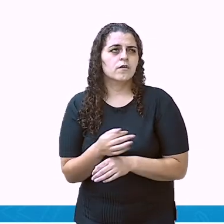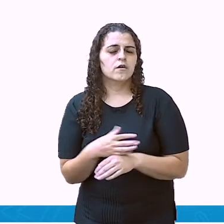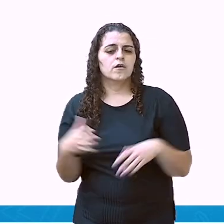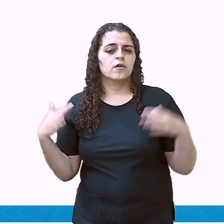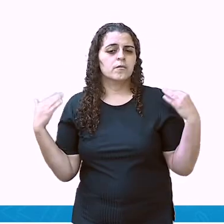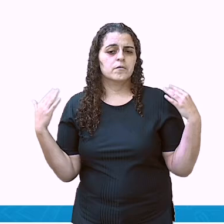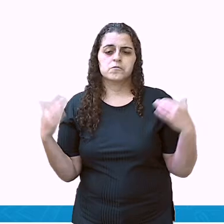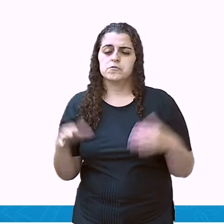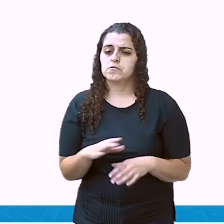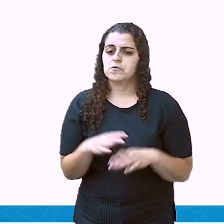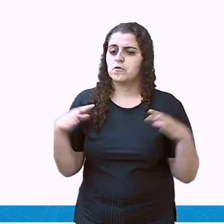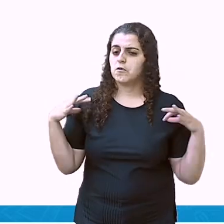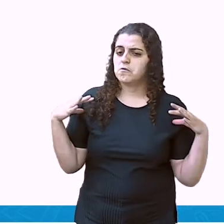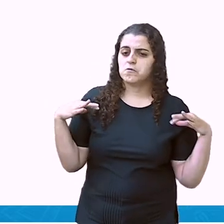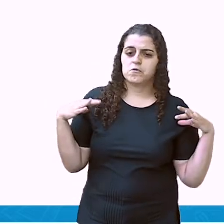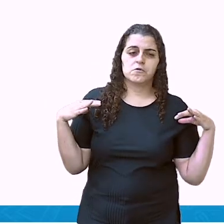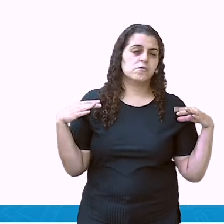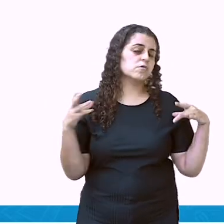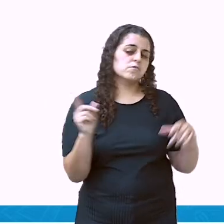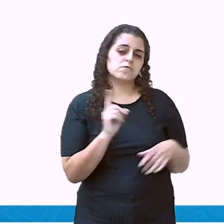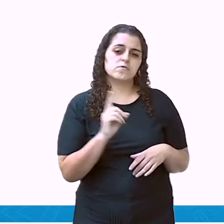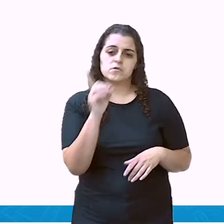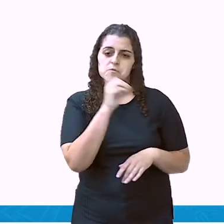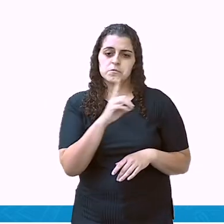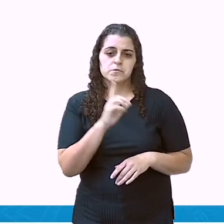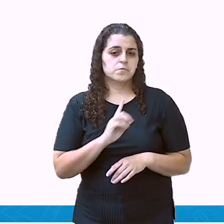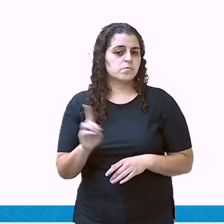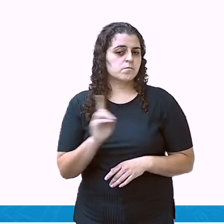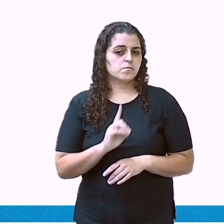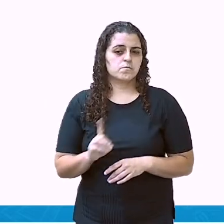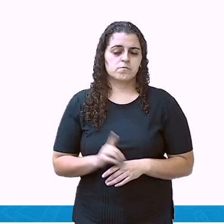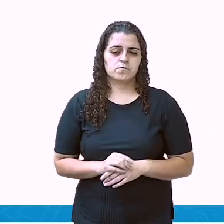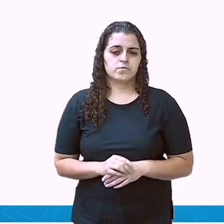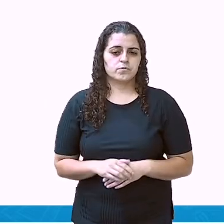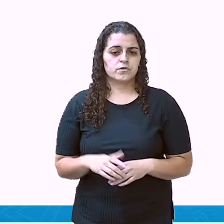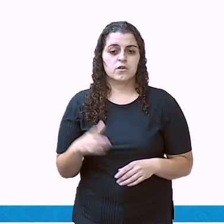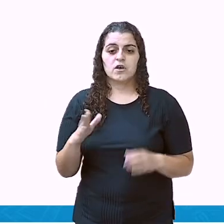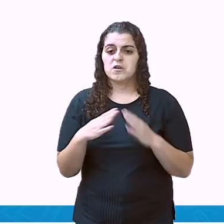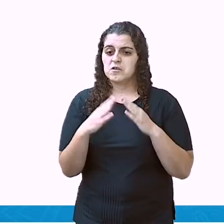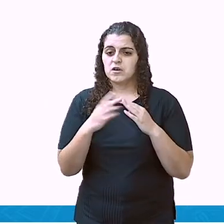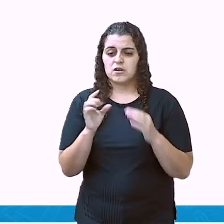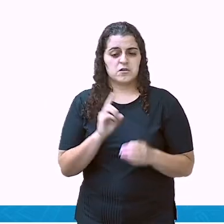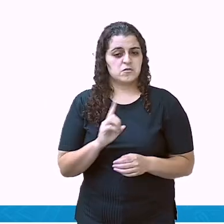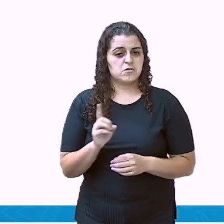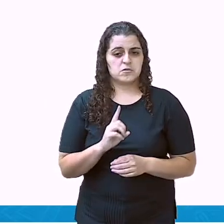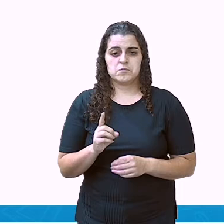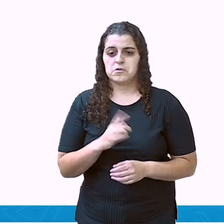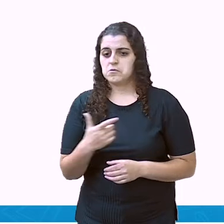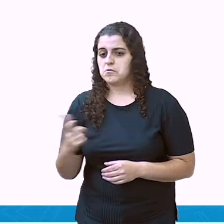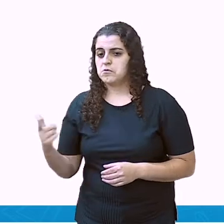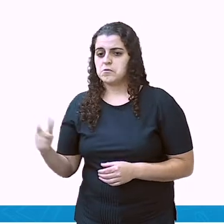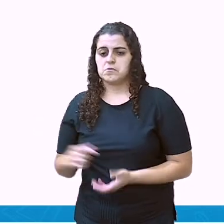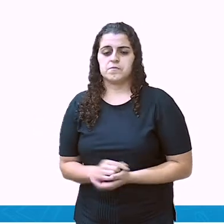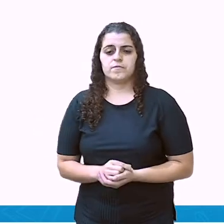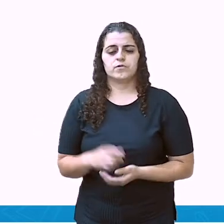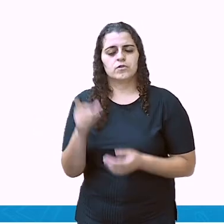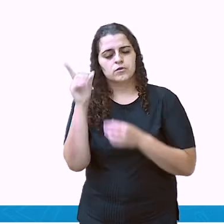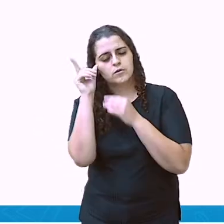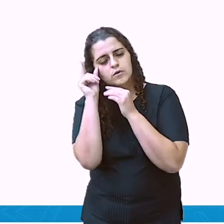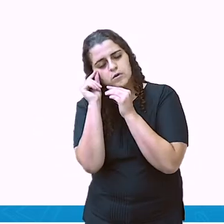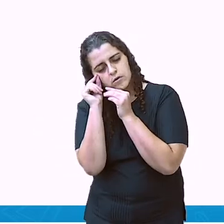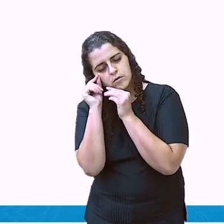semanais. Dia de domingo é dia de ficar de folga em casa, não. Nem em casa eles tinham, era só trabalho. Dormiam